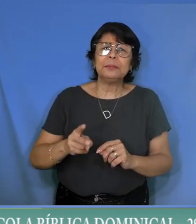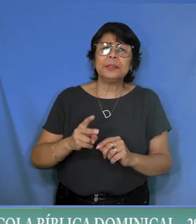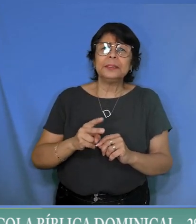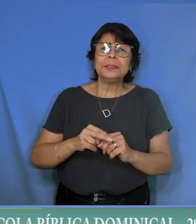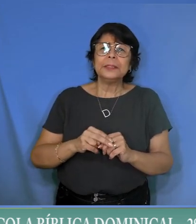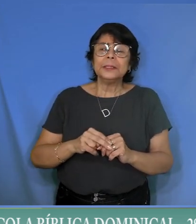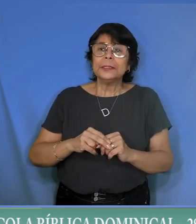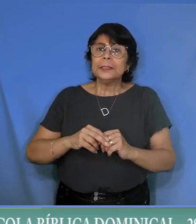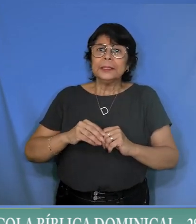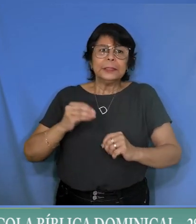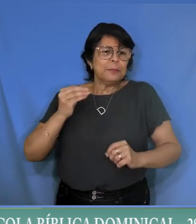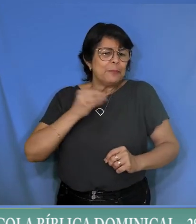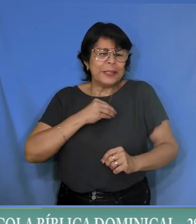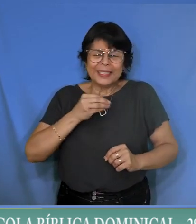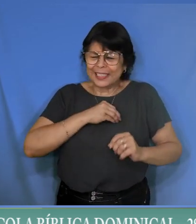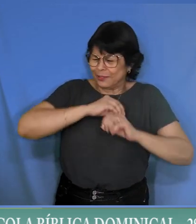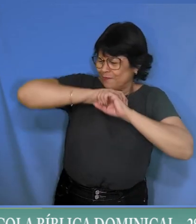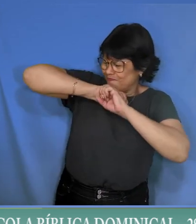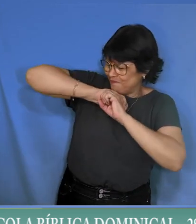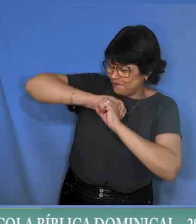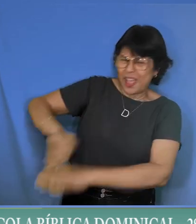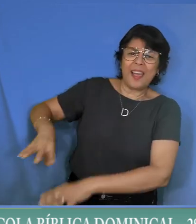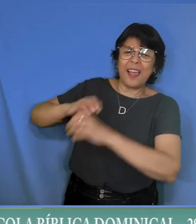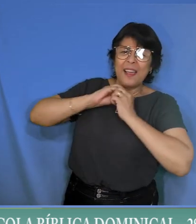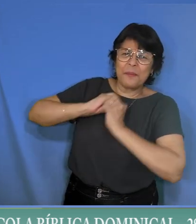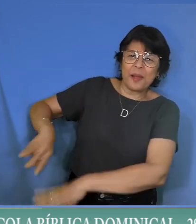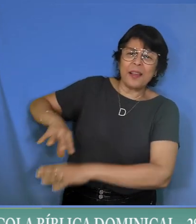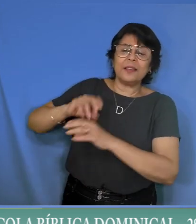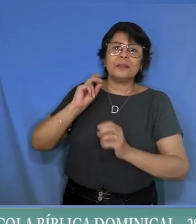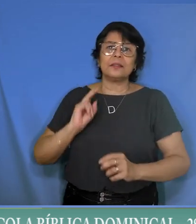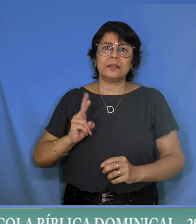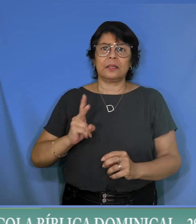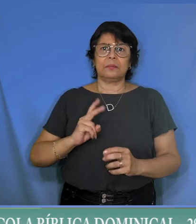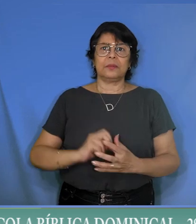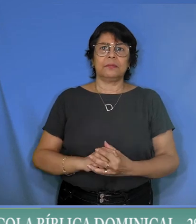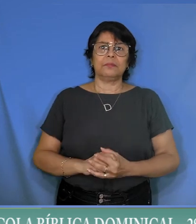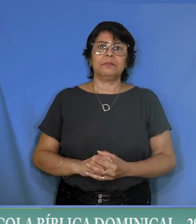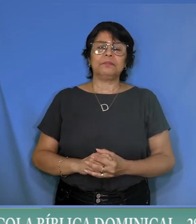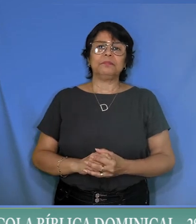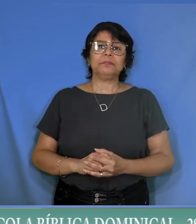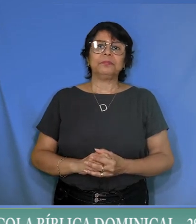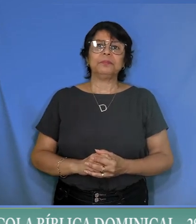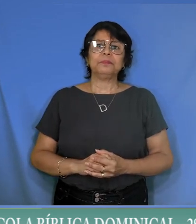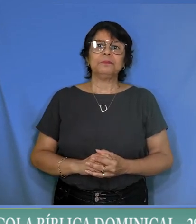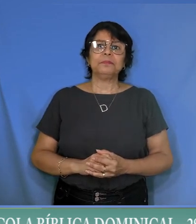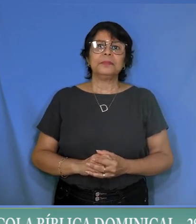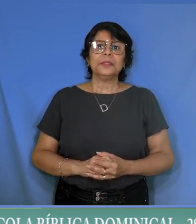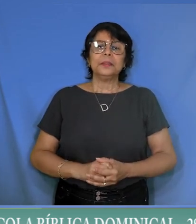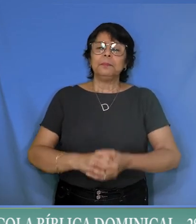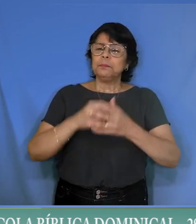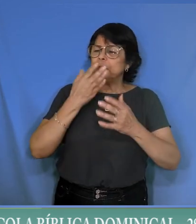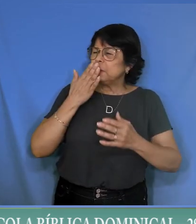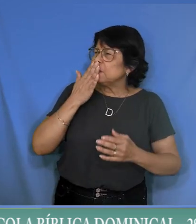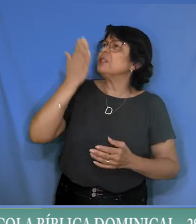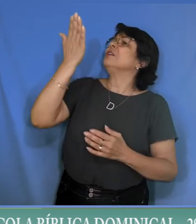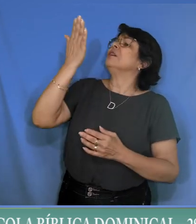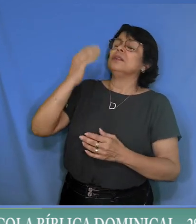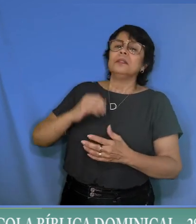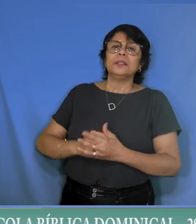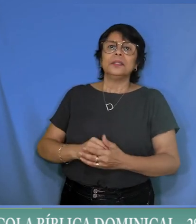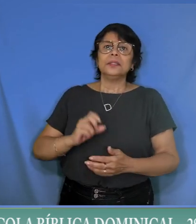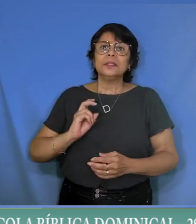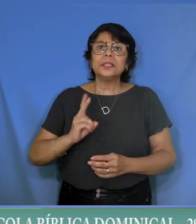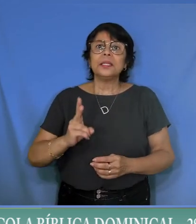como se você tivesse descido o rio abaixo. Não precisa fazer força. Para descer, todo santo ajuda, como dizem os católicos,